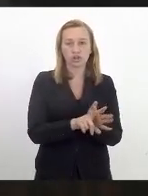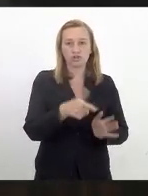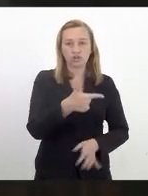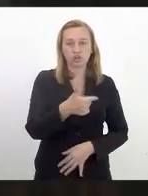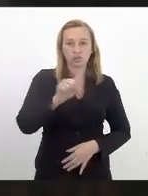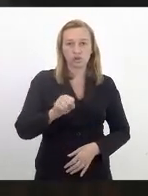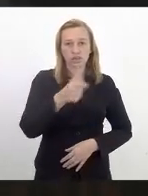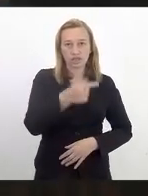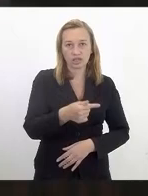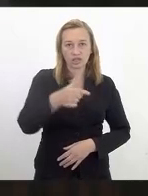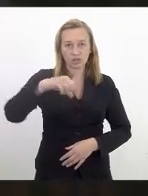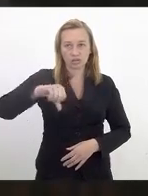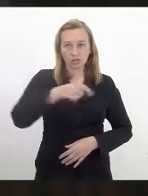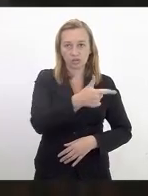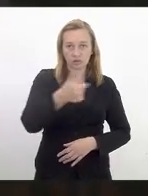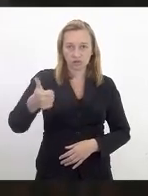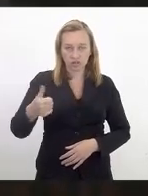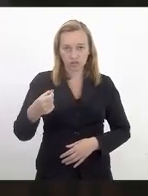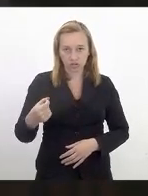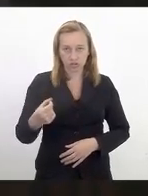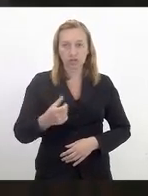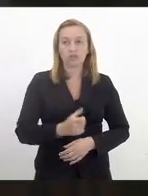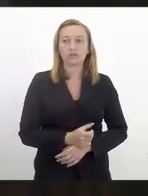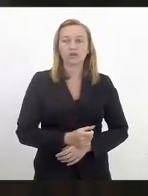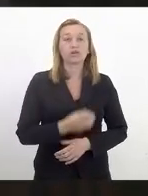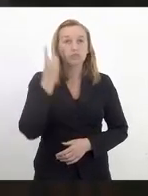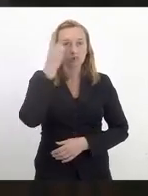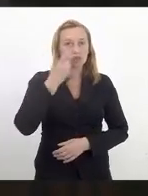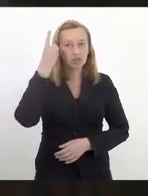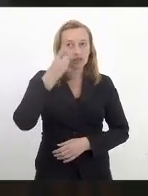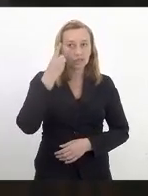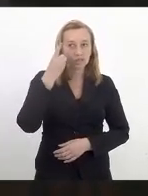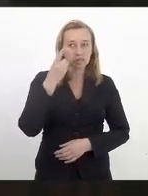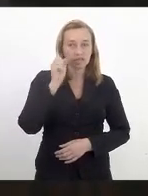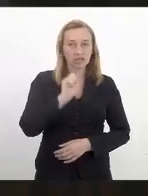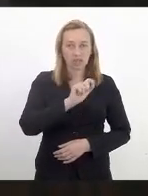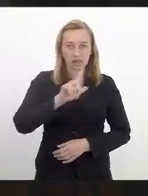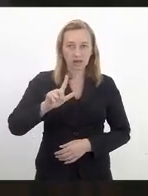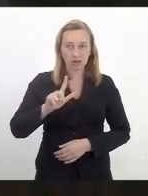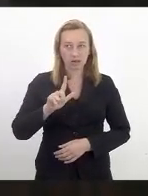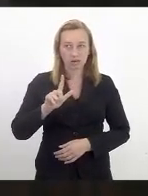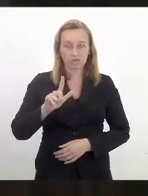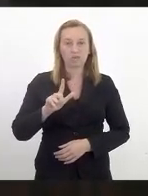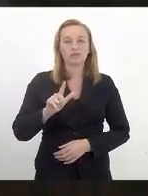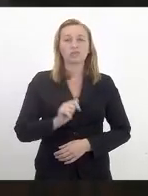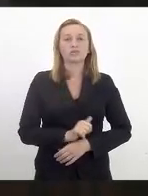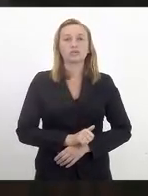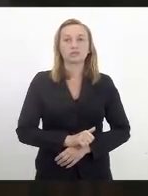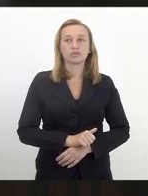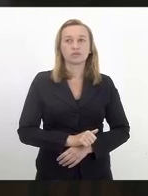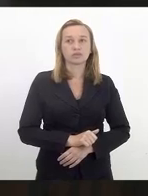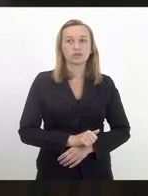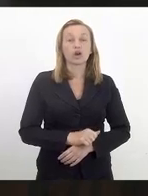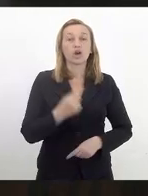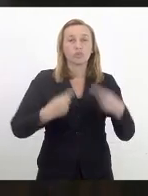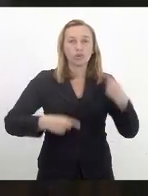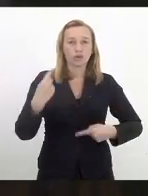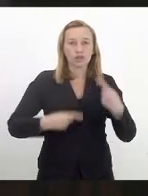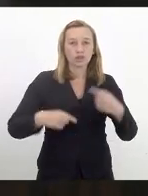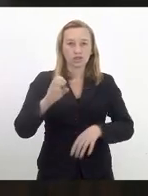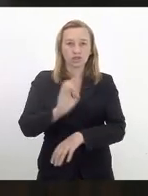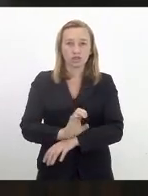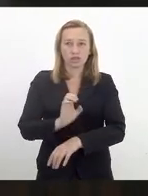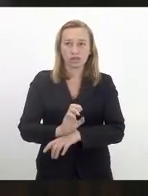2879 de 2020 de autoria do deputado danniel librelon que dispõe sobre a política estadual